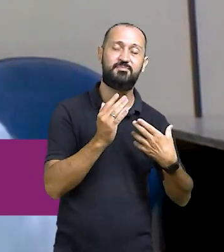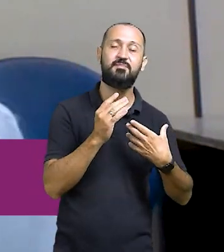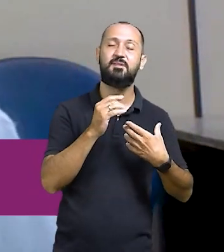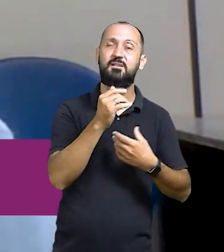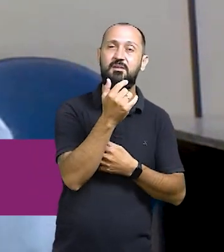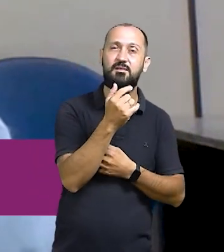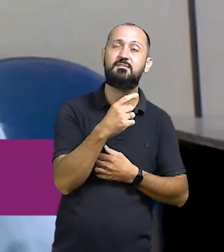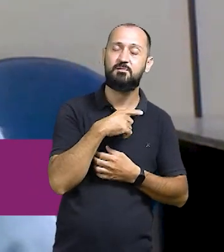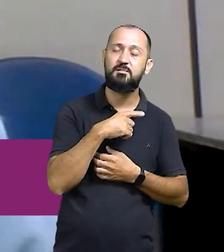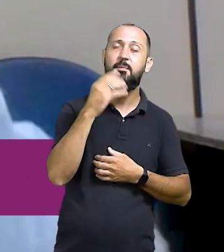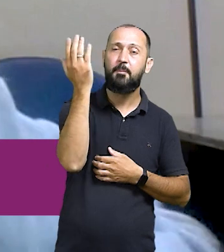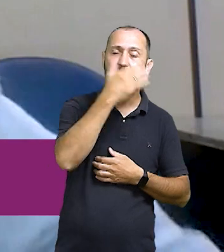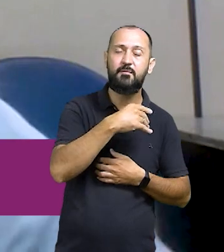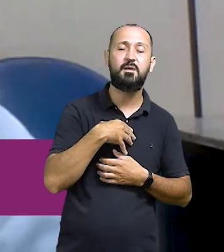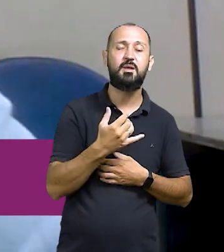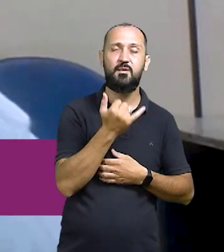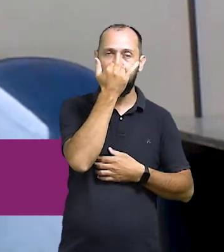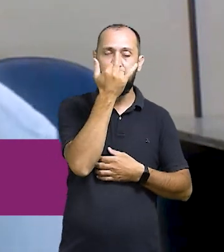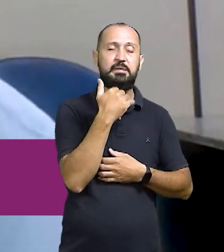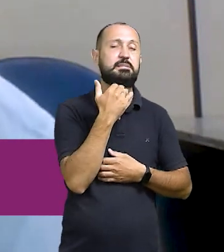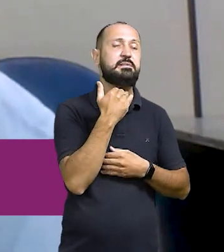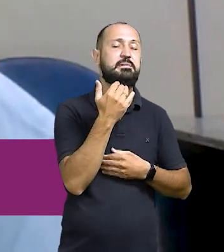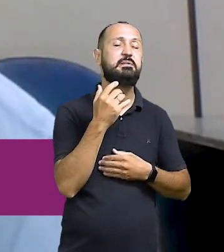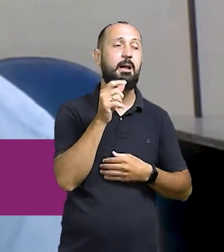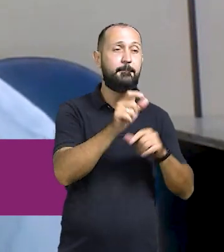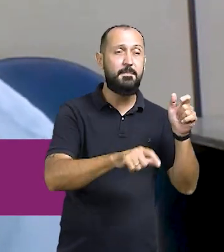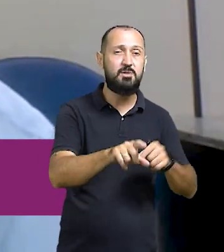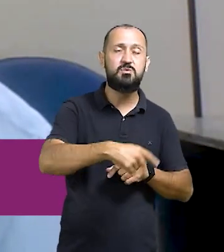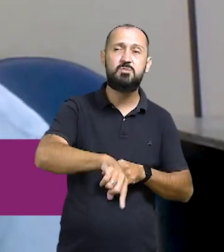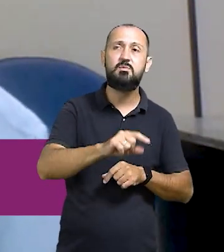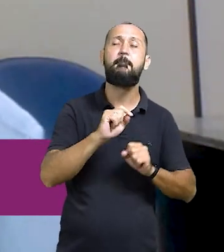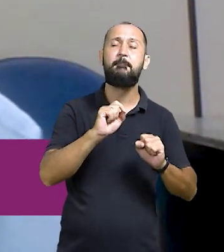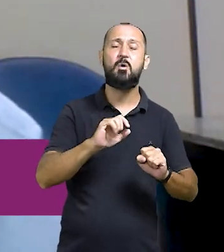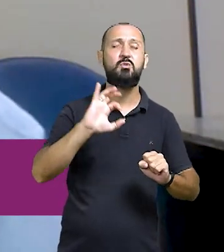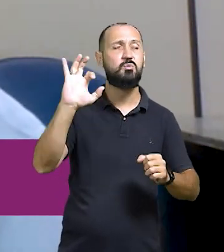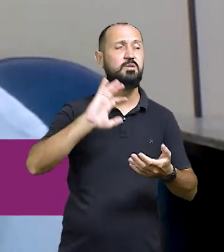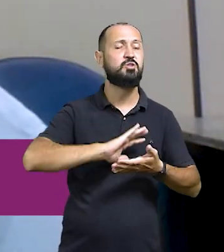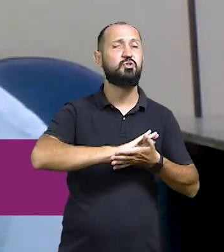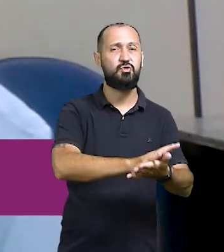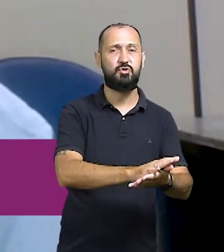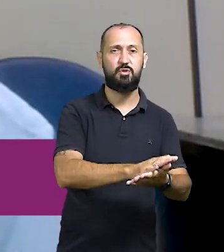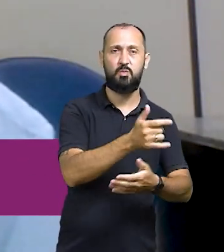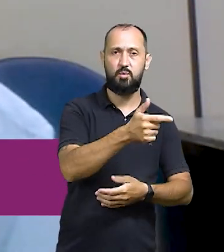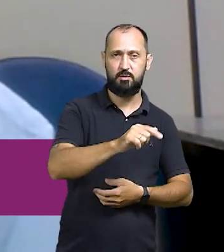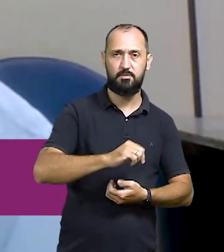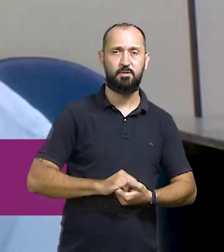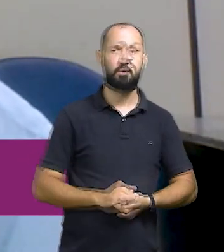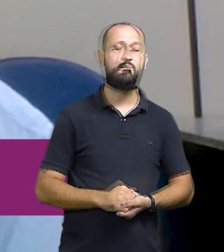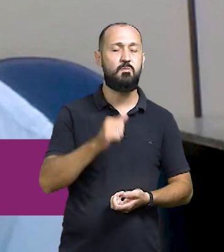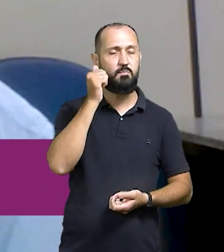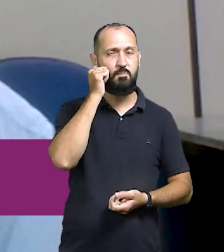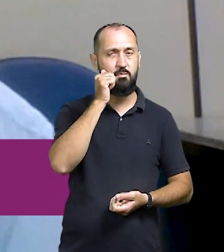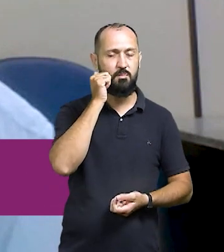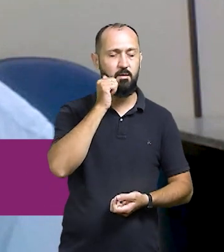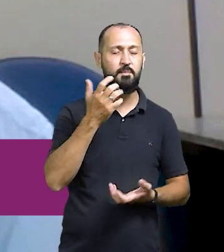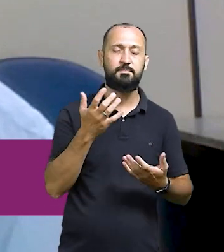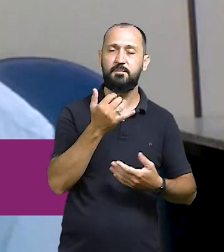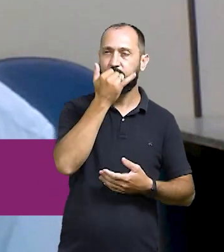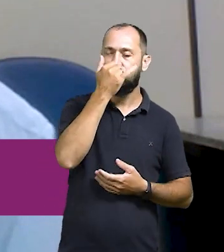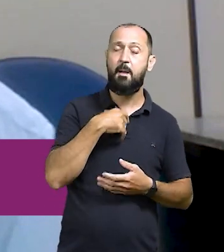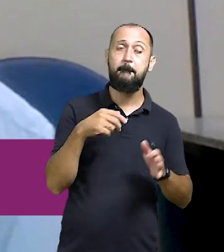uma atividade na sexta-feira para discutir mulher, participação política e violência política de gênero. Como você trouxe esse elemento do